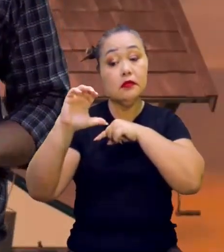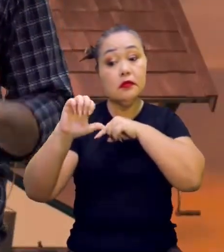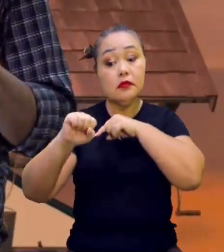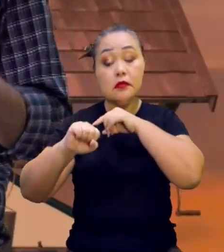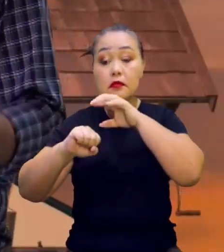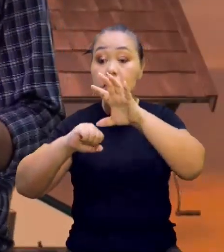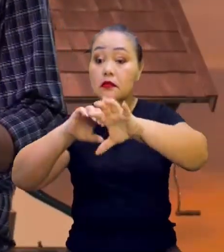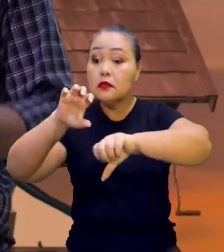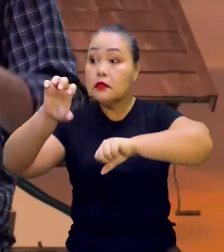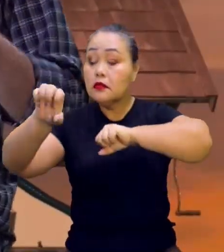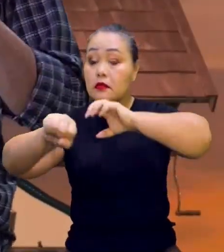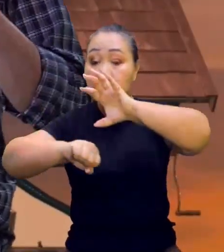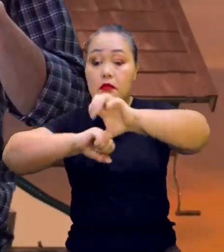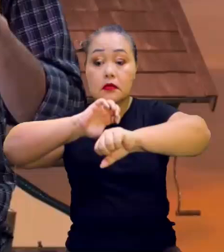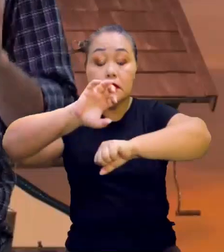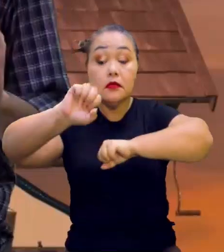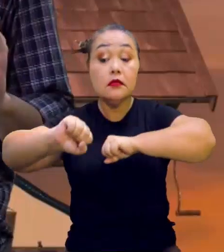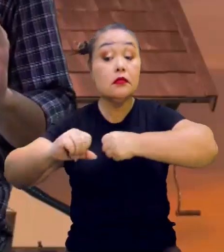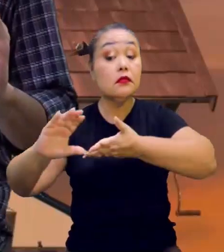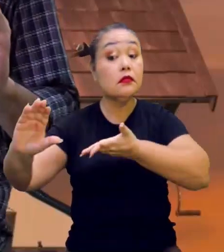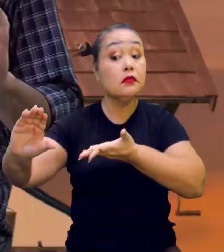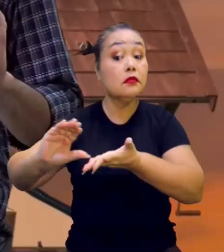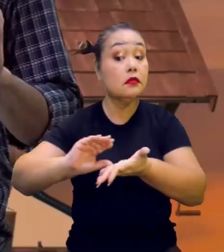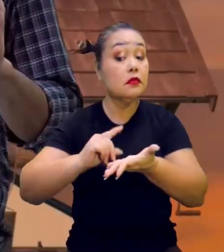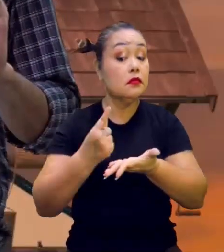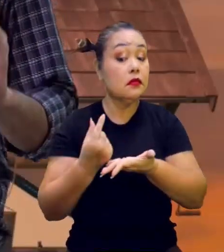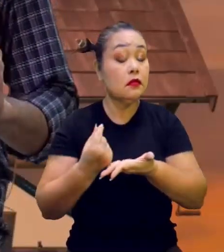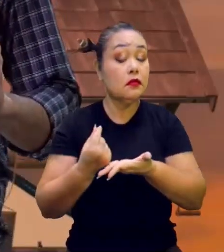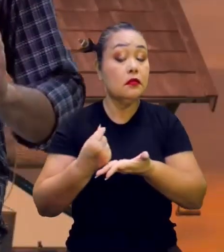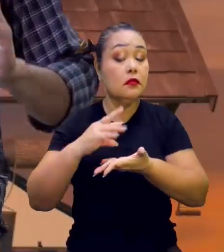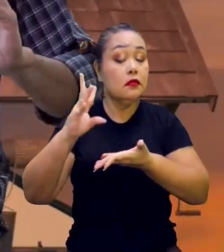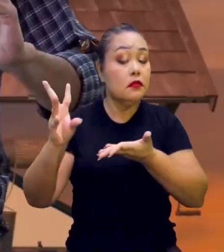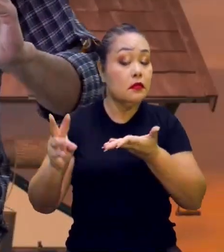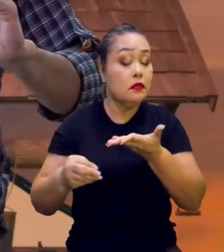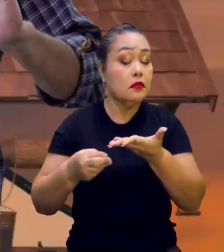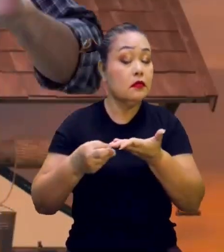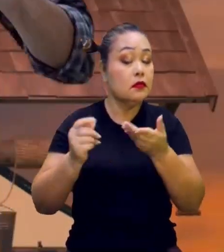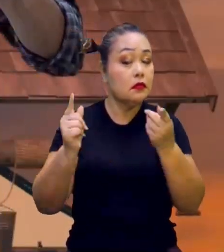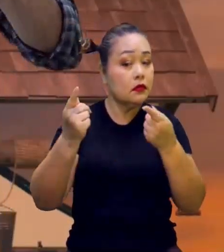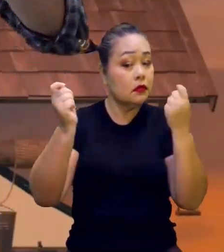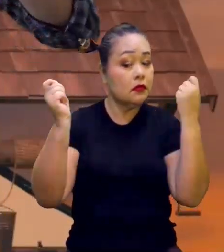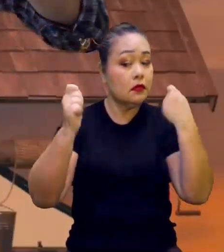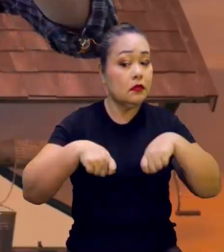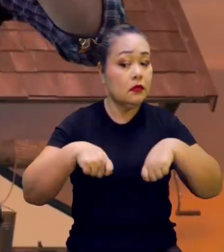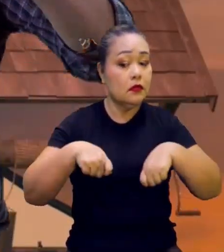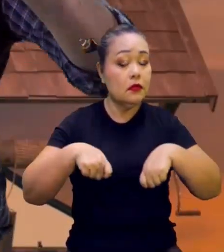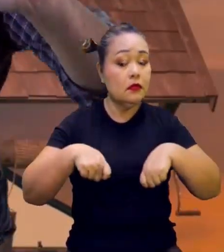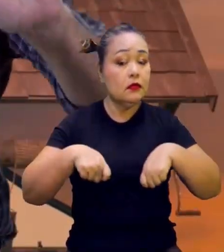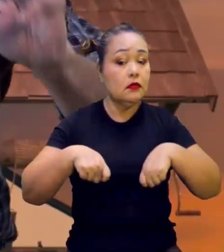recursos, fomentos, recursos para que você possa